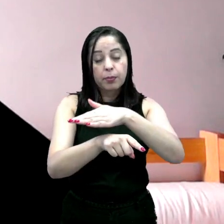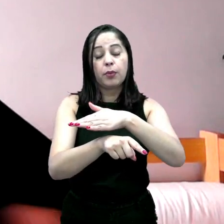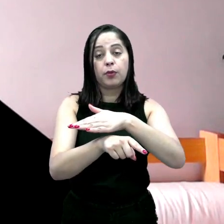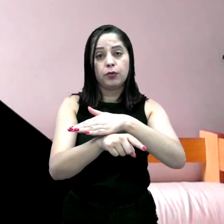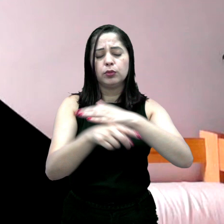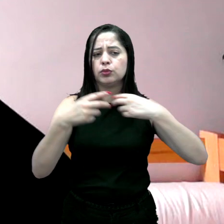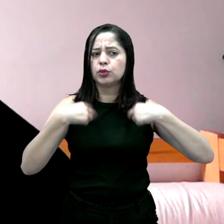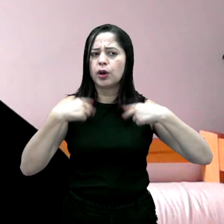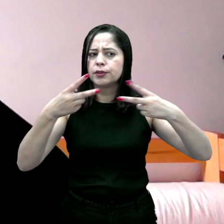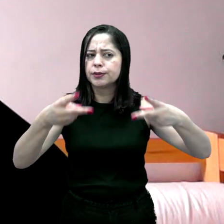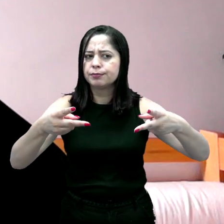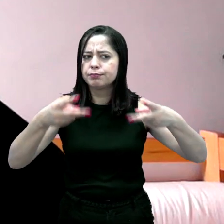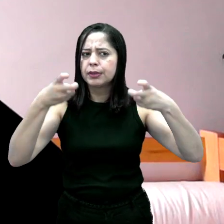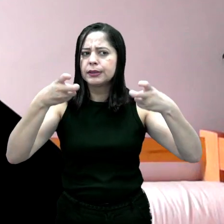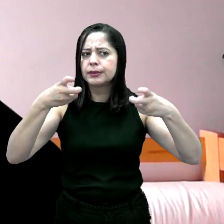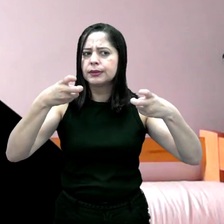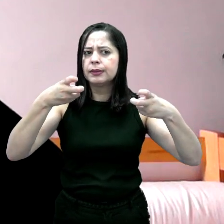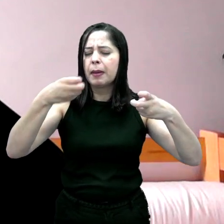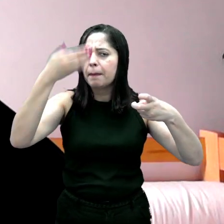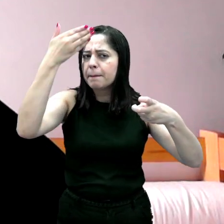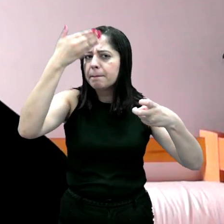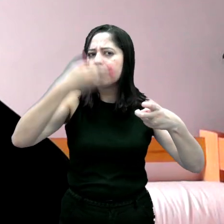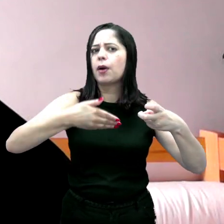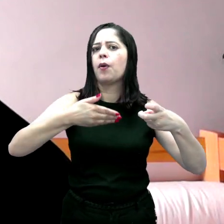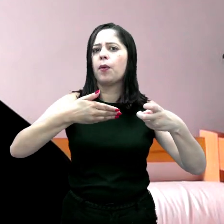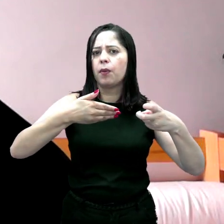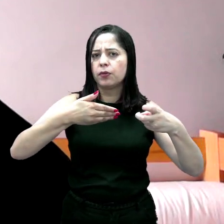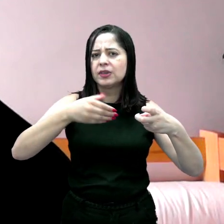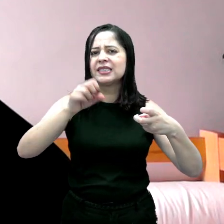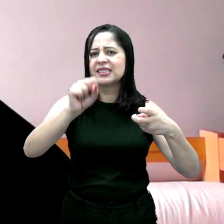nós percebemos sim